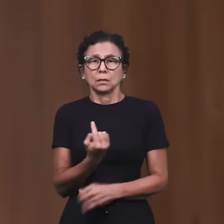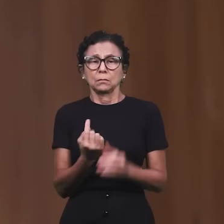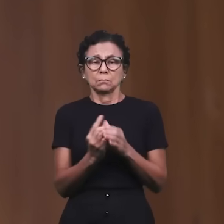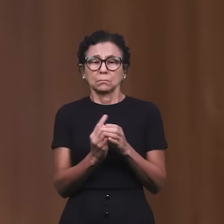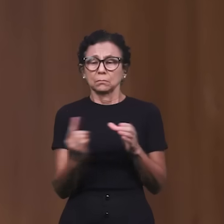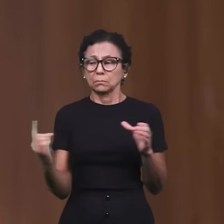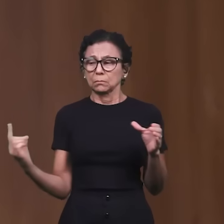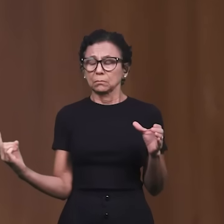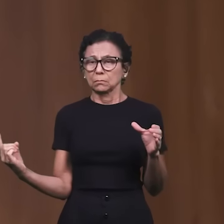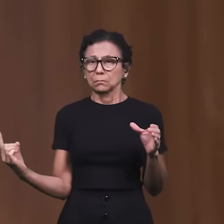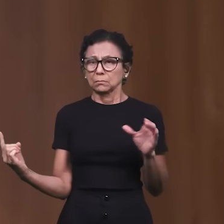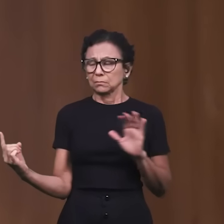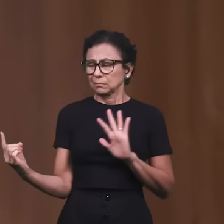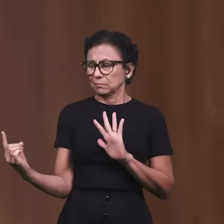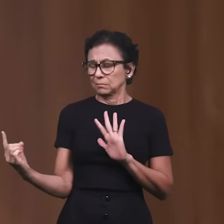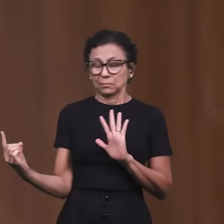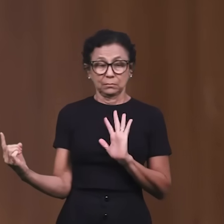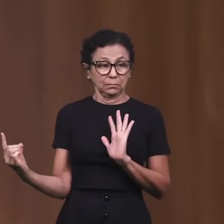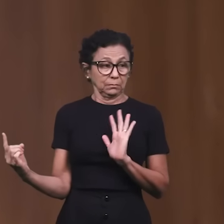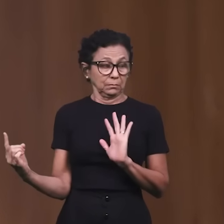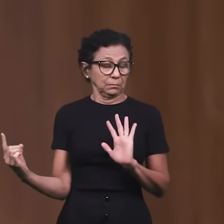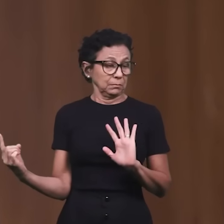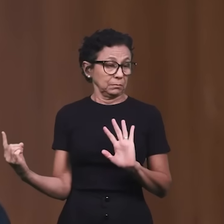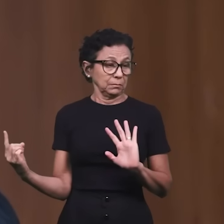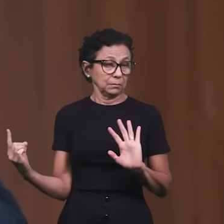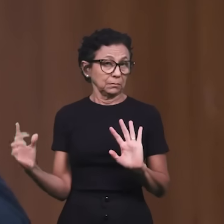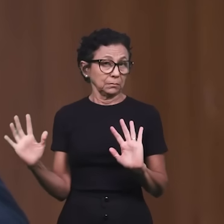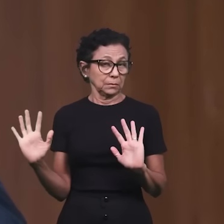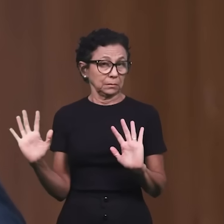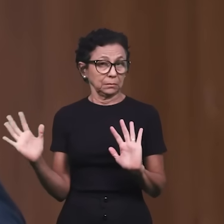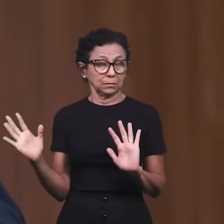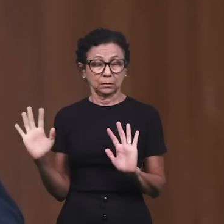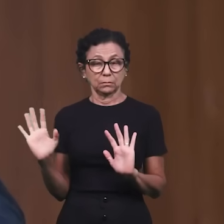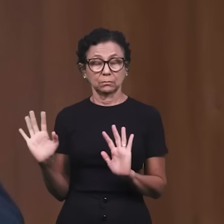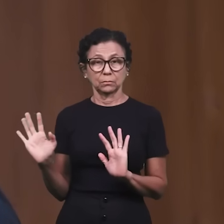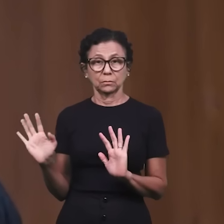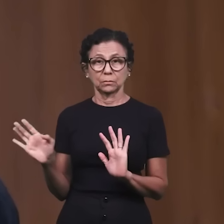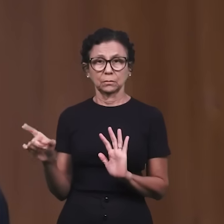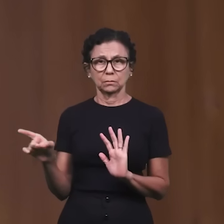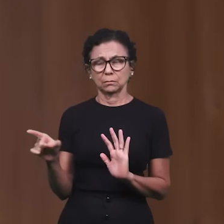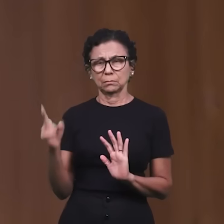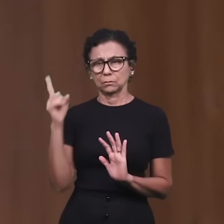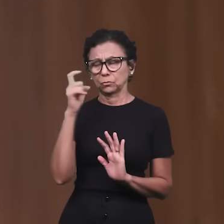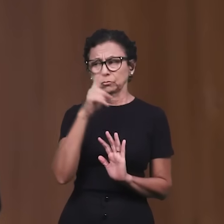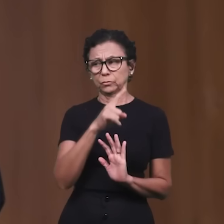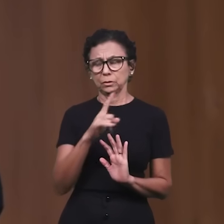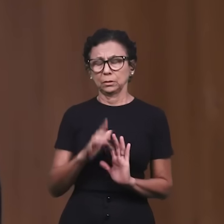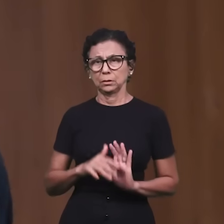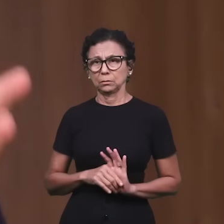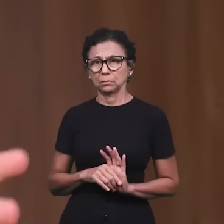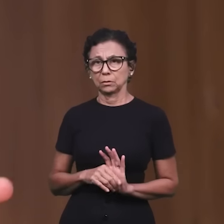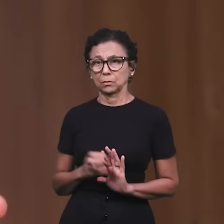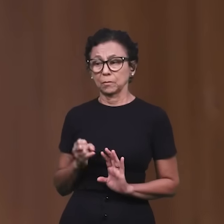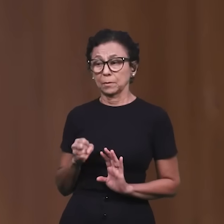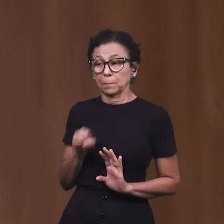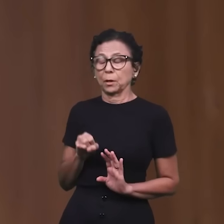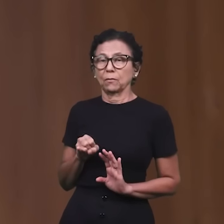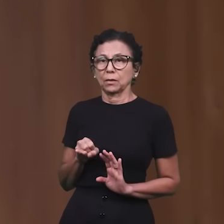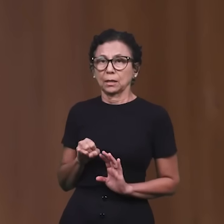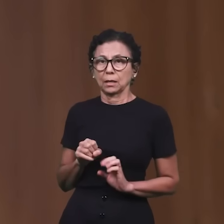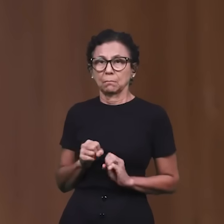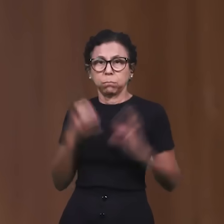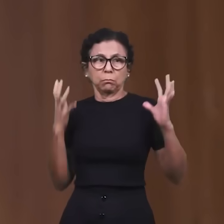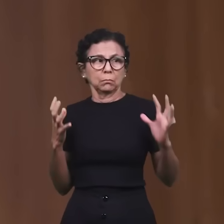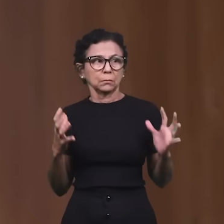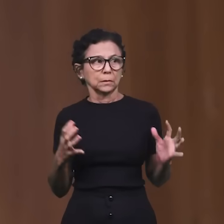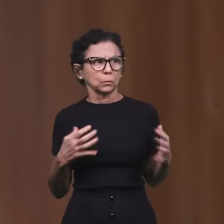num canto, as pessoas não querem mais se abrir, não querem fazer comentários mais com ele, com o dano de provocar um incêndio,